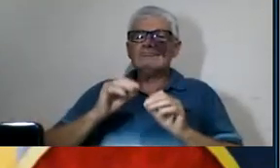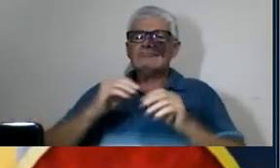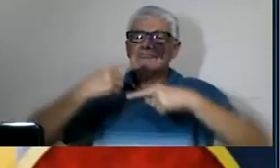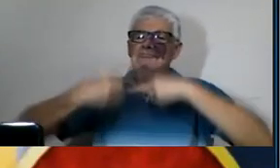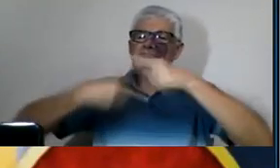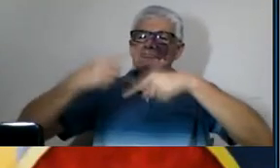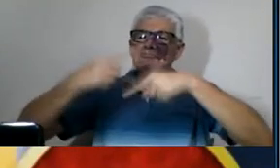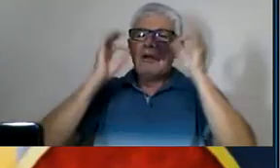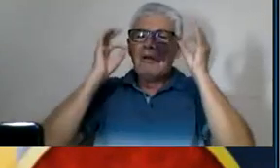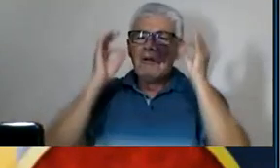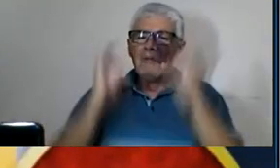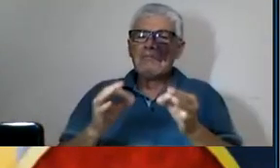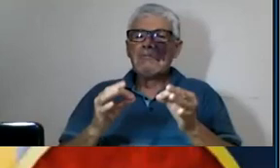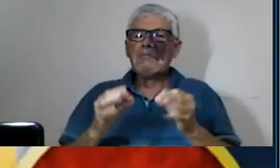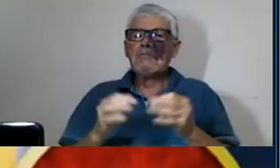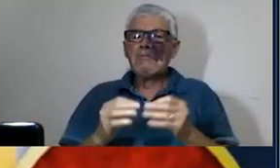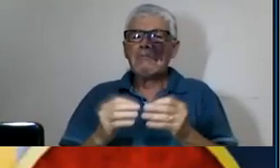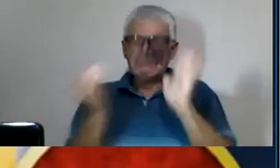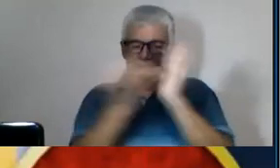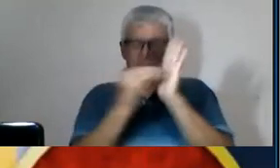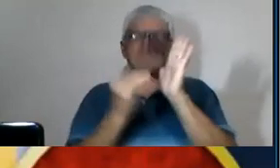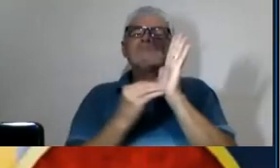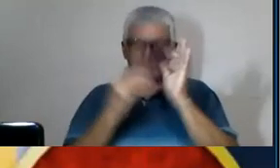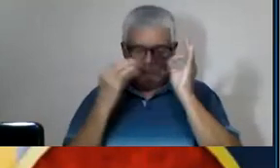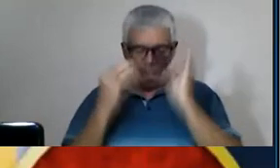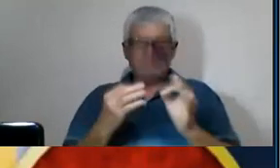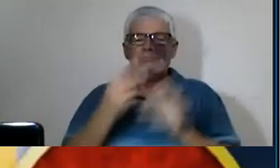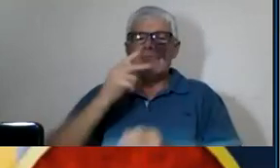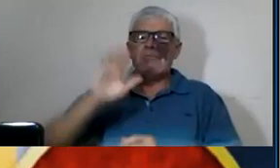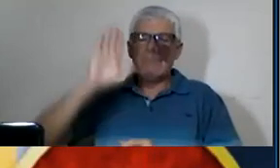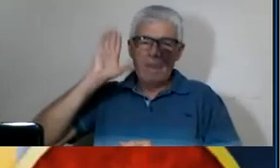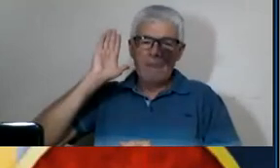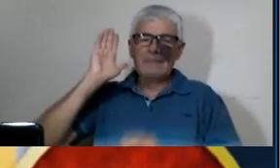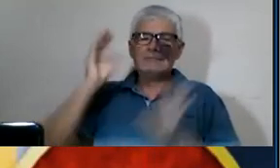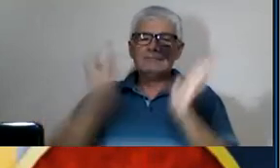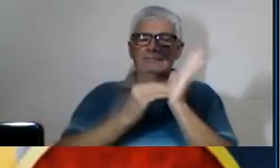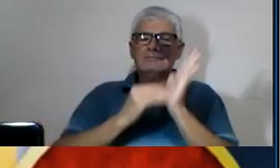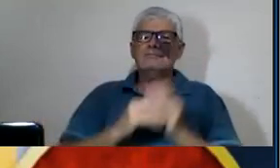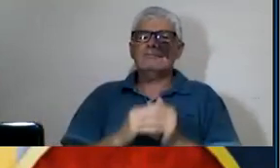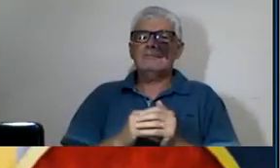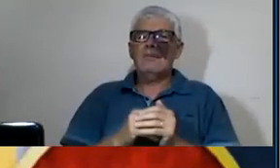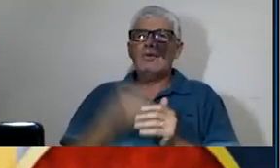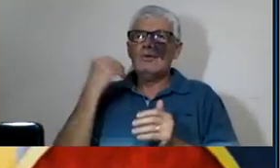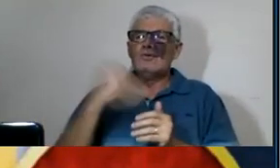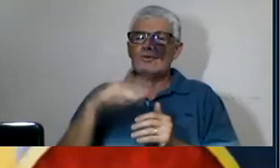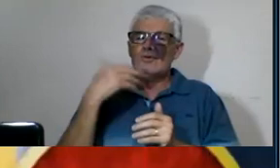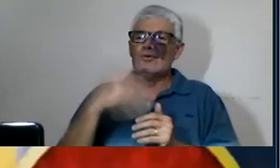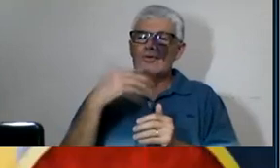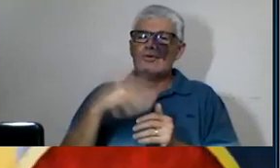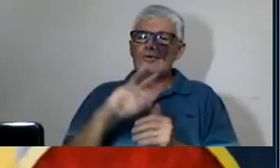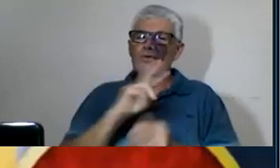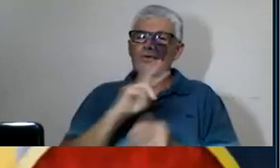Meu computador fica do lado dele, aí eu falei assim, não esquenta não, é só 9 horas. Ele está ali, ó. Tá